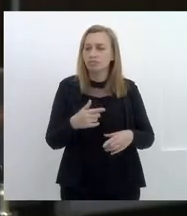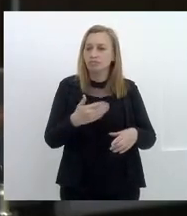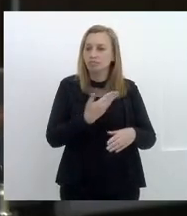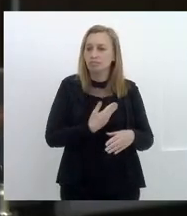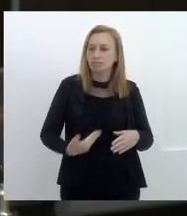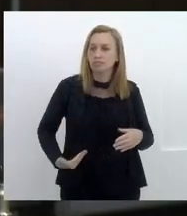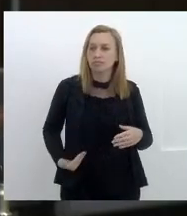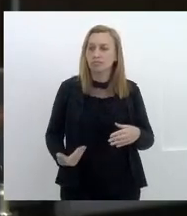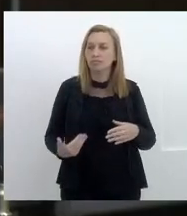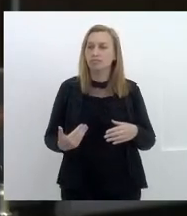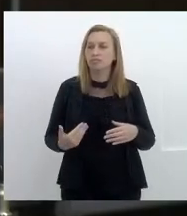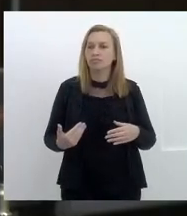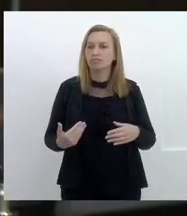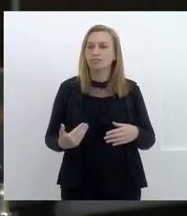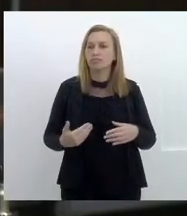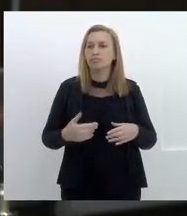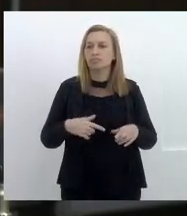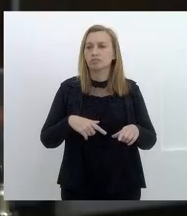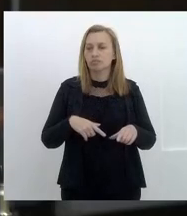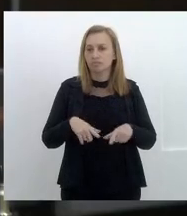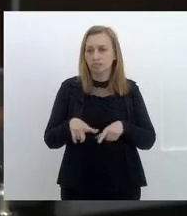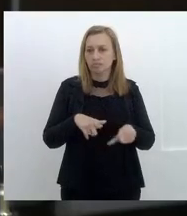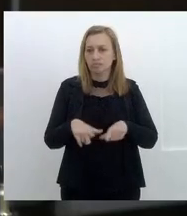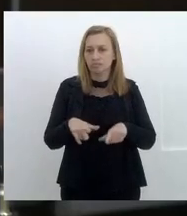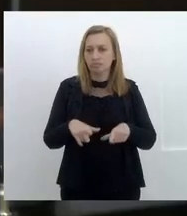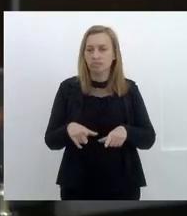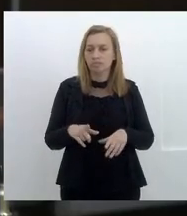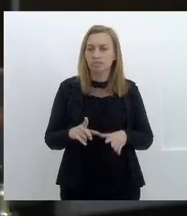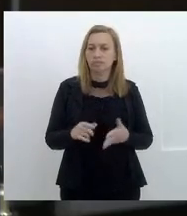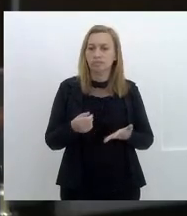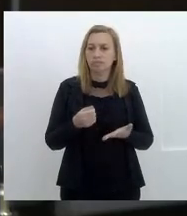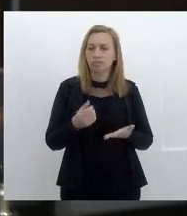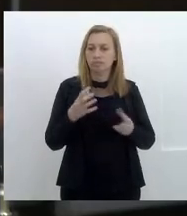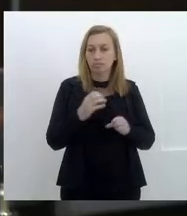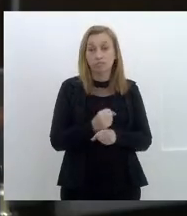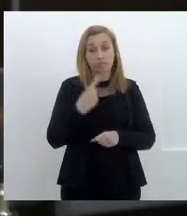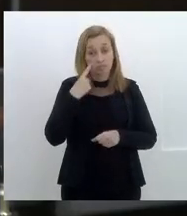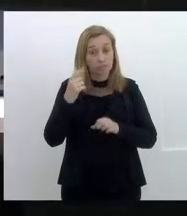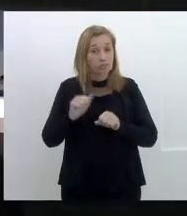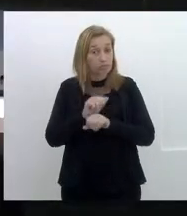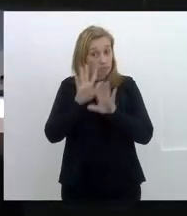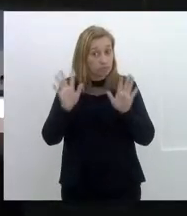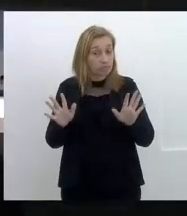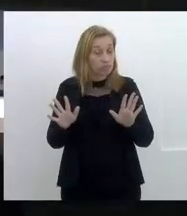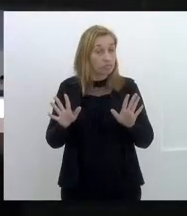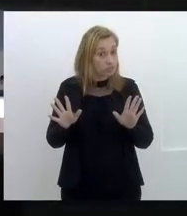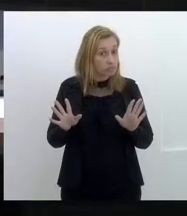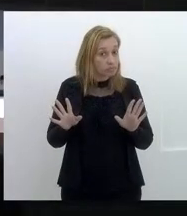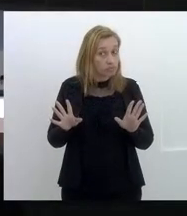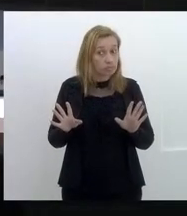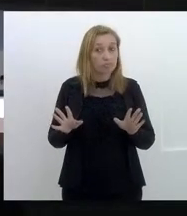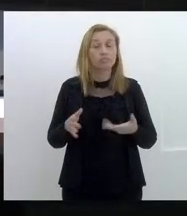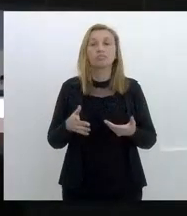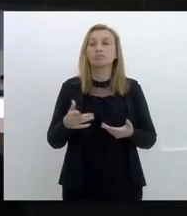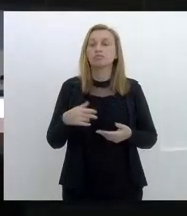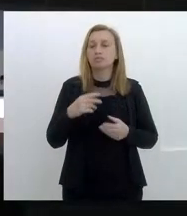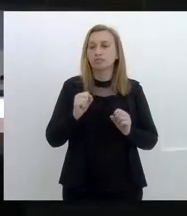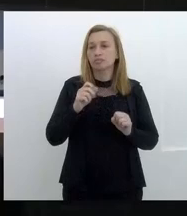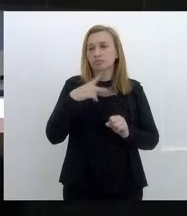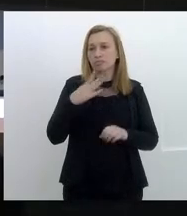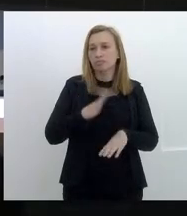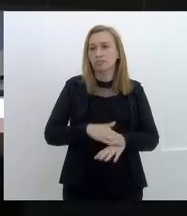conta que nem o regime de apuração fiscal impõe ao governo fazer isso aqui é bom deixar claro essas coisas que tem Claras que deve ter me chamar as coisas